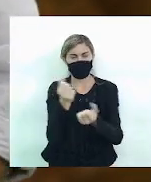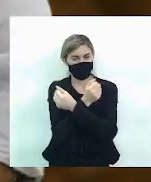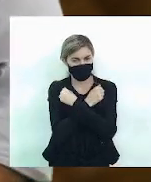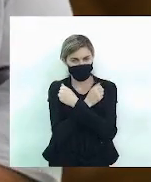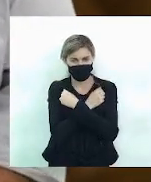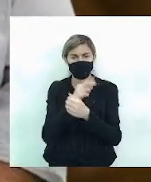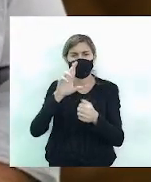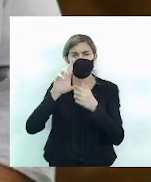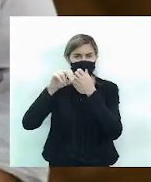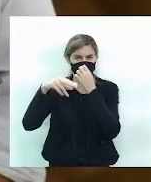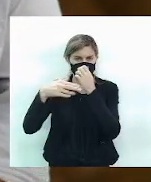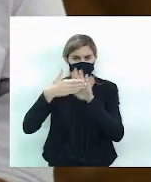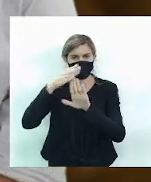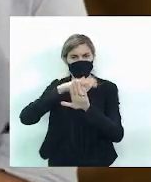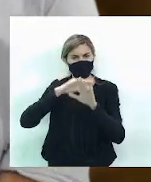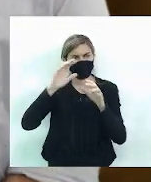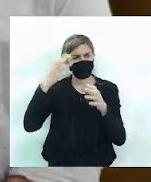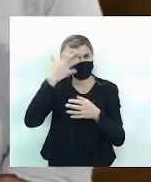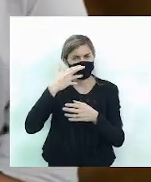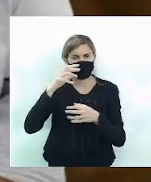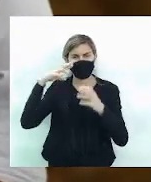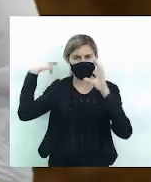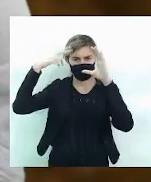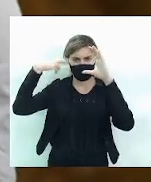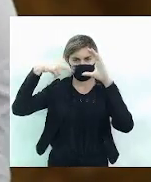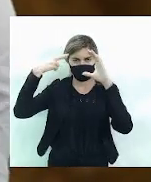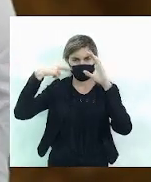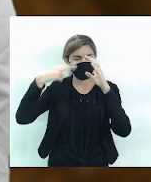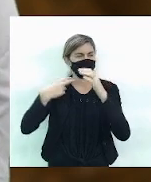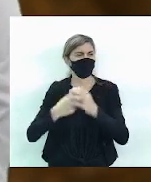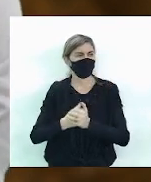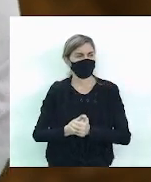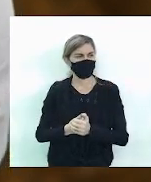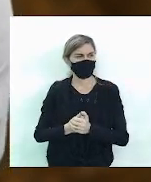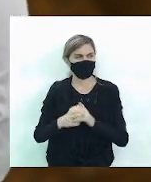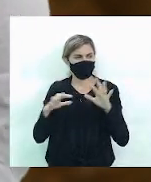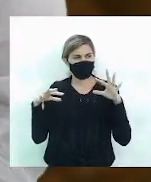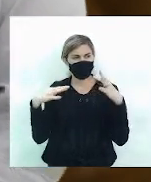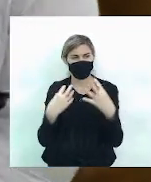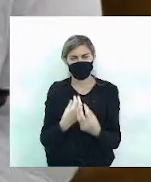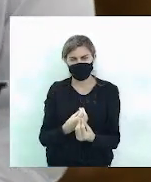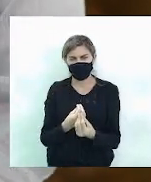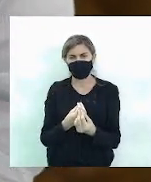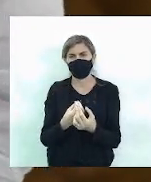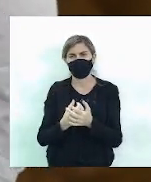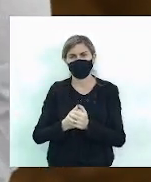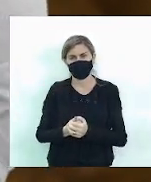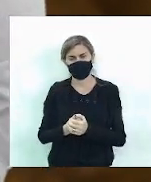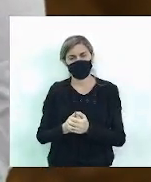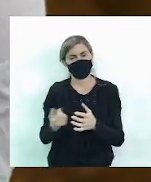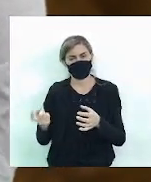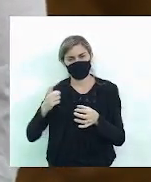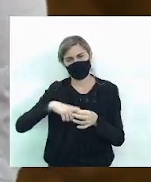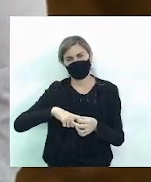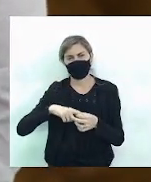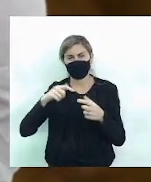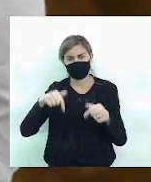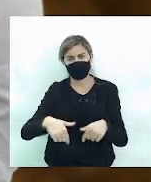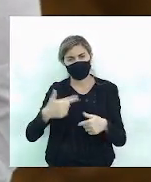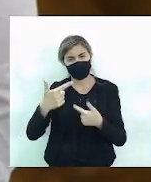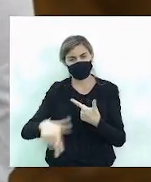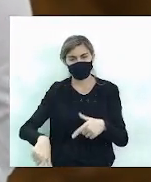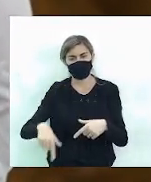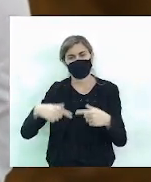a Ronaldo do som, a Roberta também, a intérprete. Então a todos, o professor Eduardo com certeza voltará para